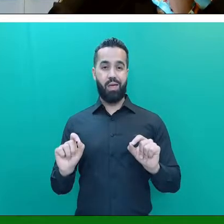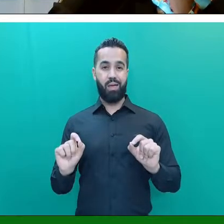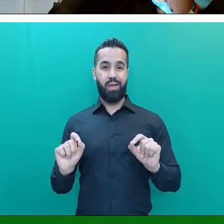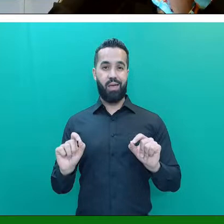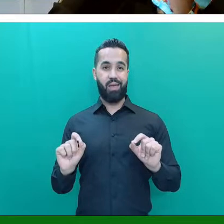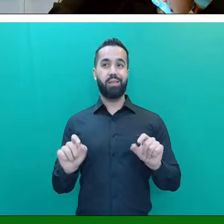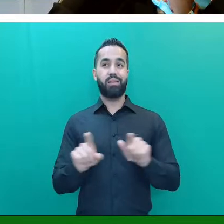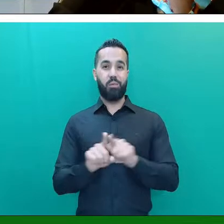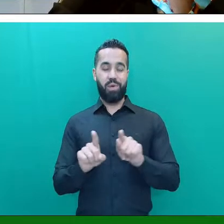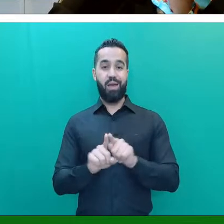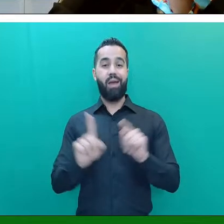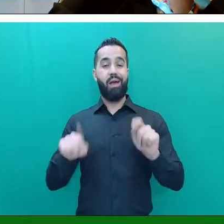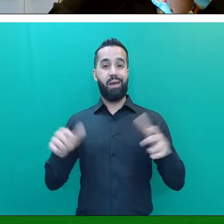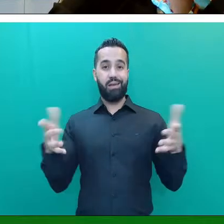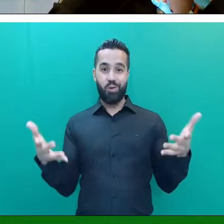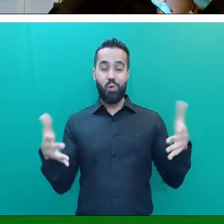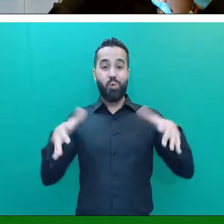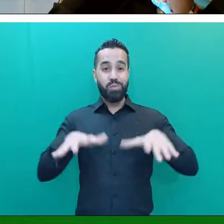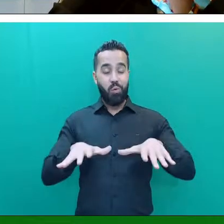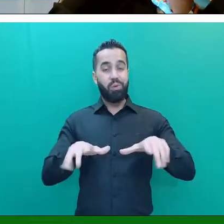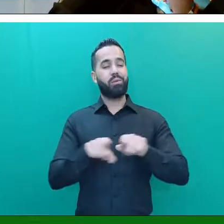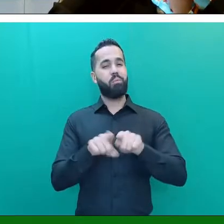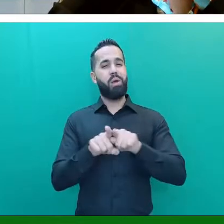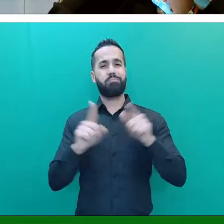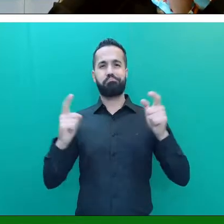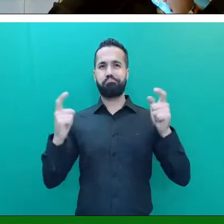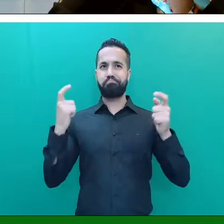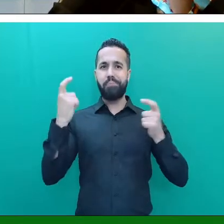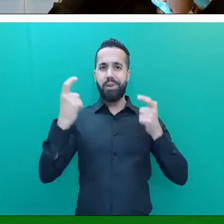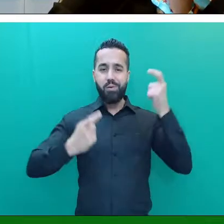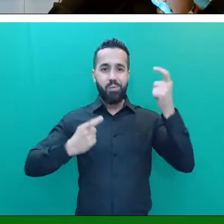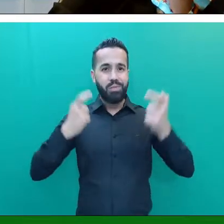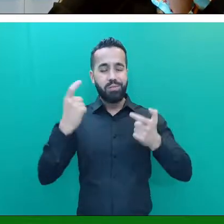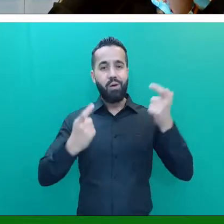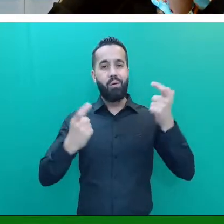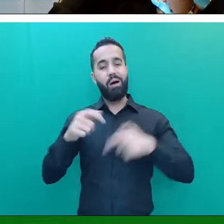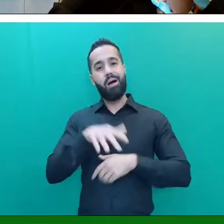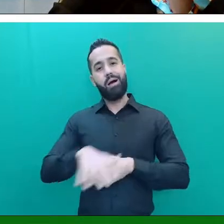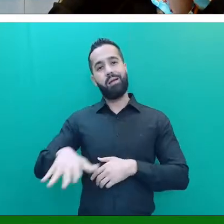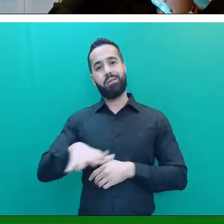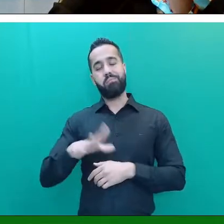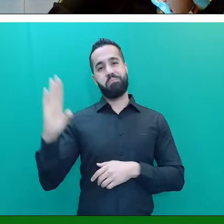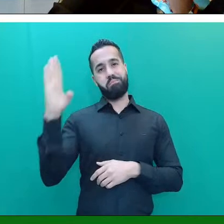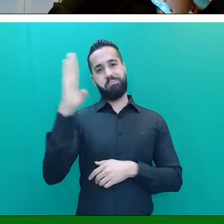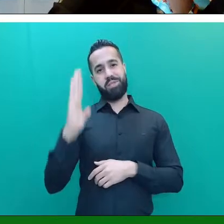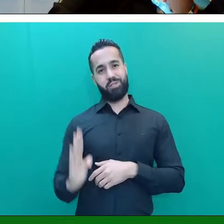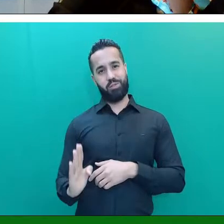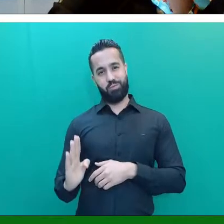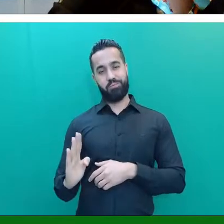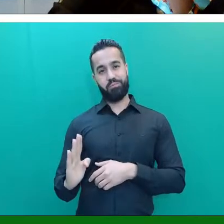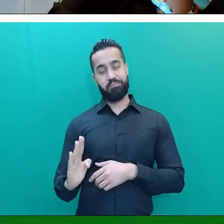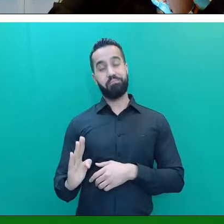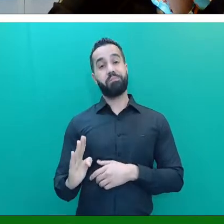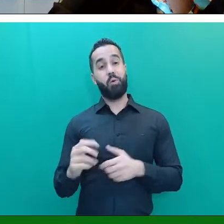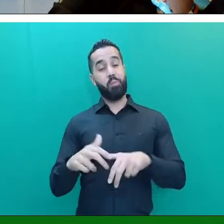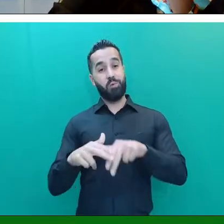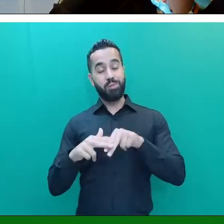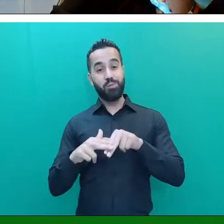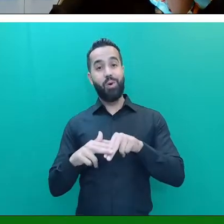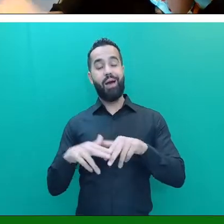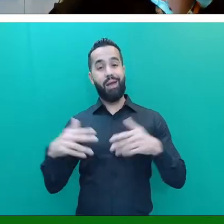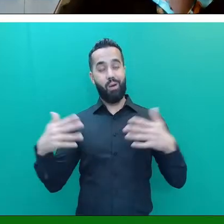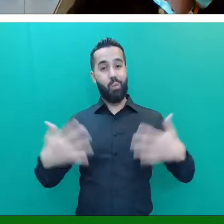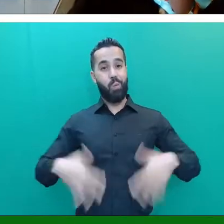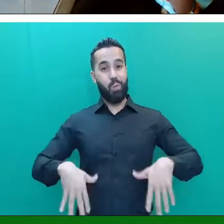a questão da inclusão dessa preocupação na pauta brasileira e, de fato, quem puxou mais a carroça e quem